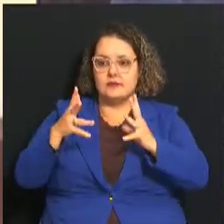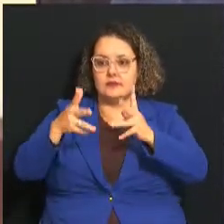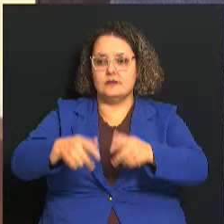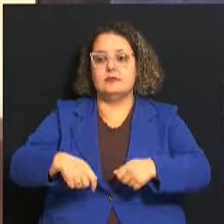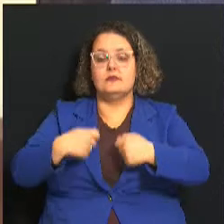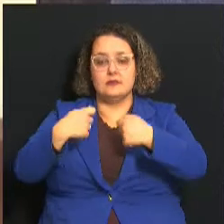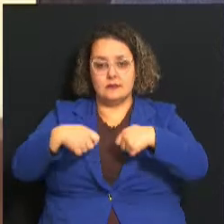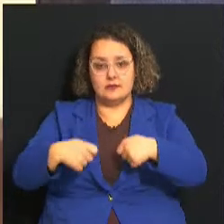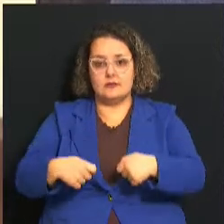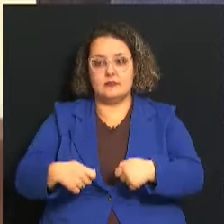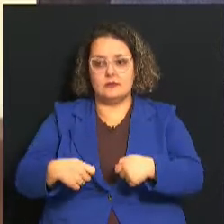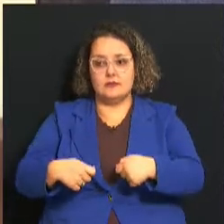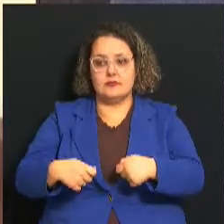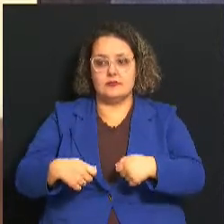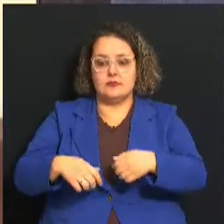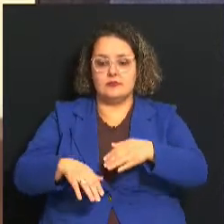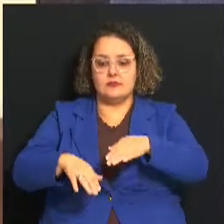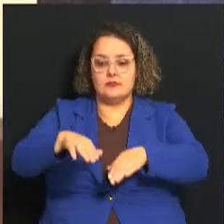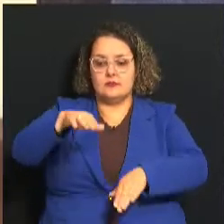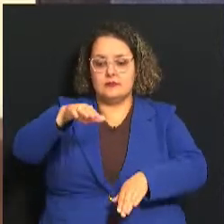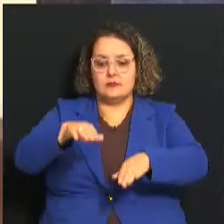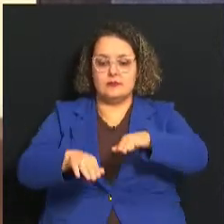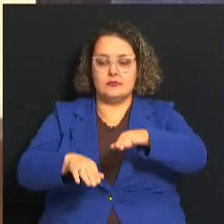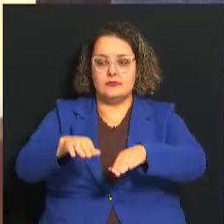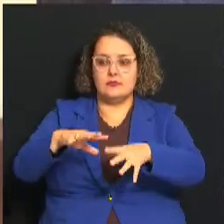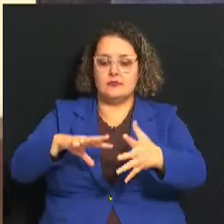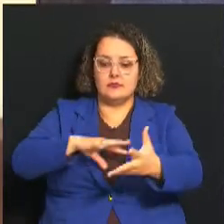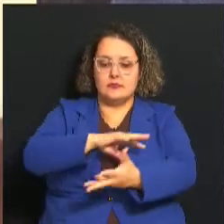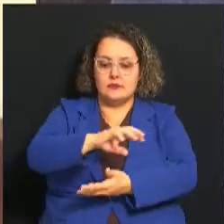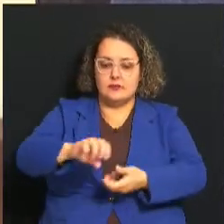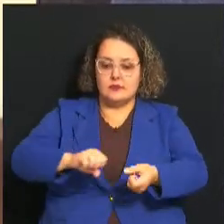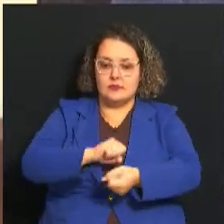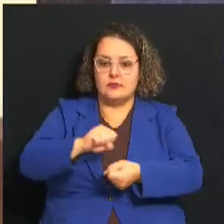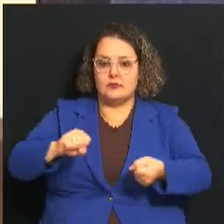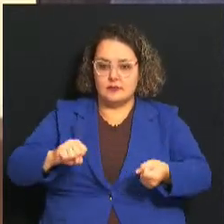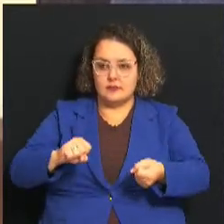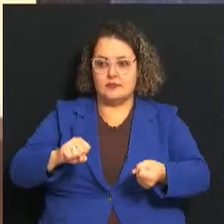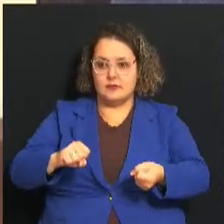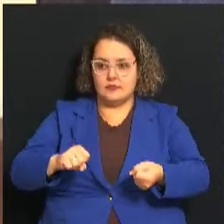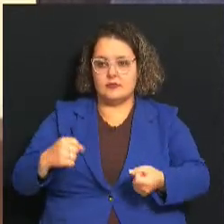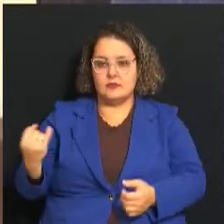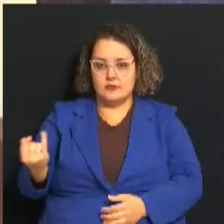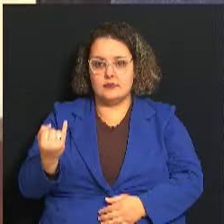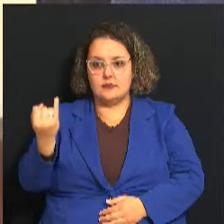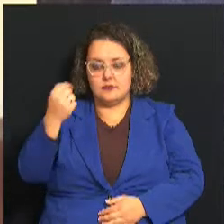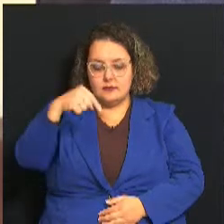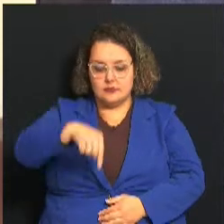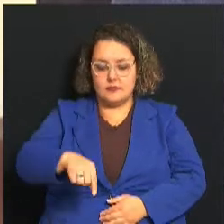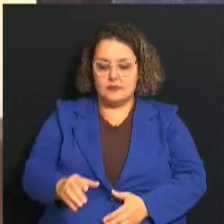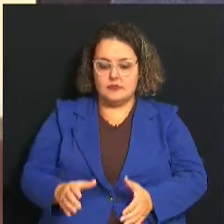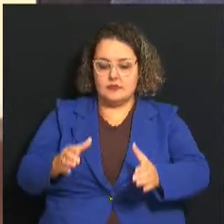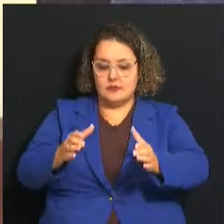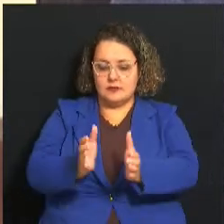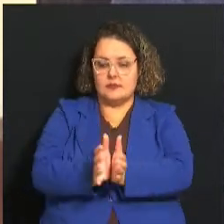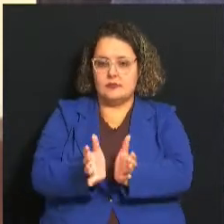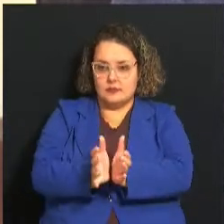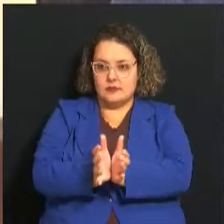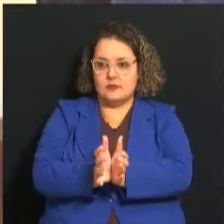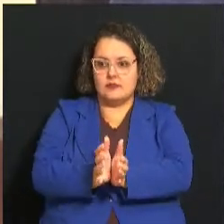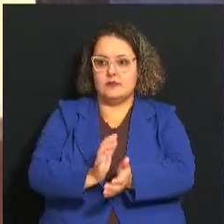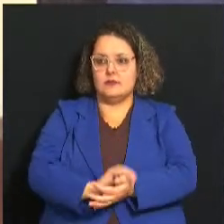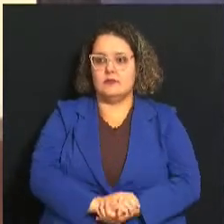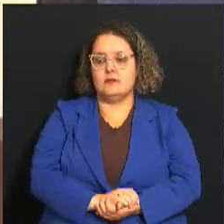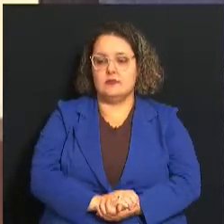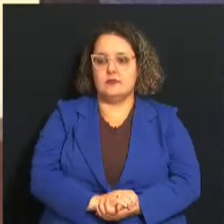dependemos do equilíbrio e da sustentabilidade. Então, é fundamental que esta comissão e o vereador Rossini,